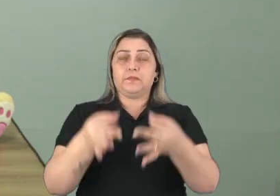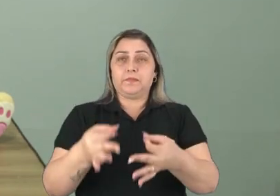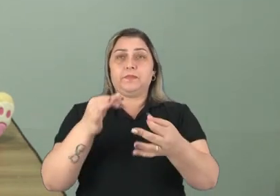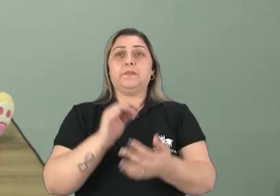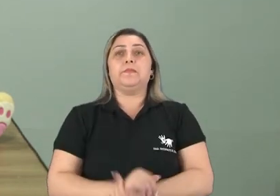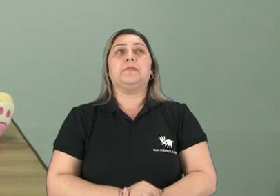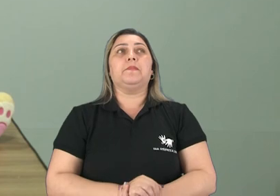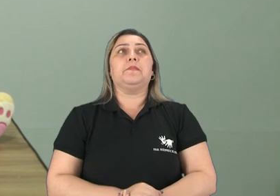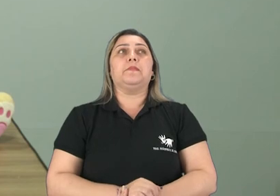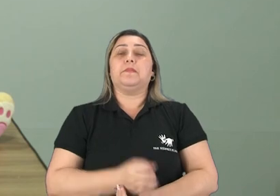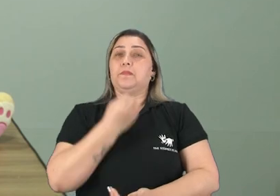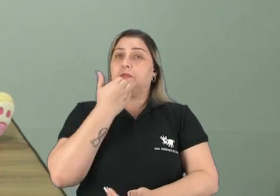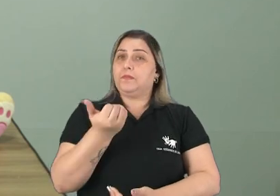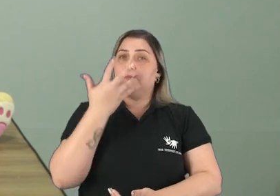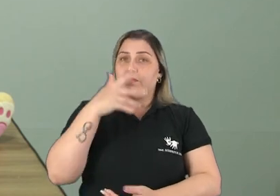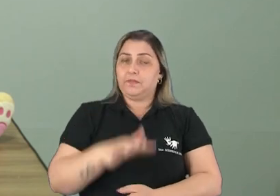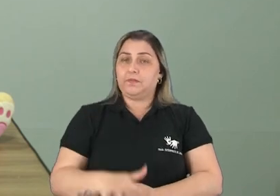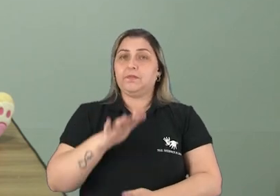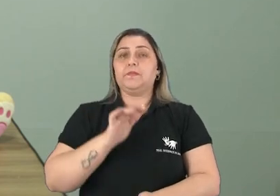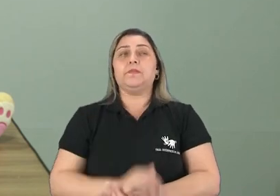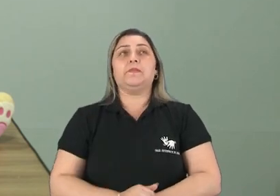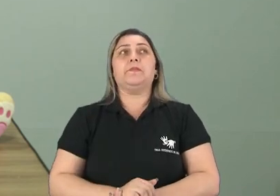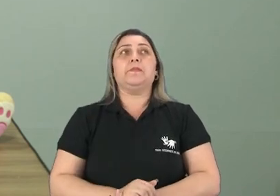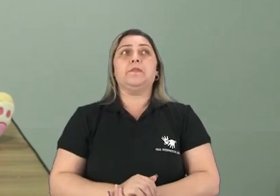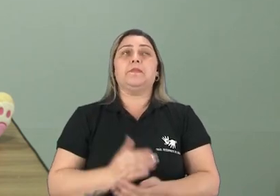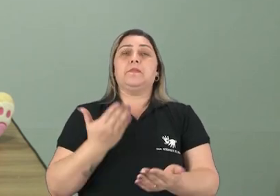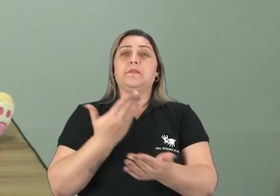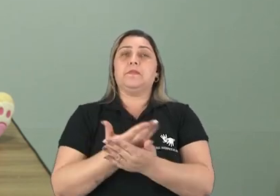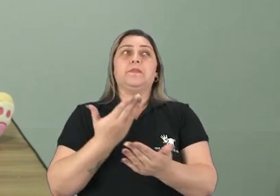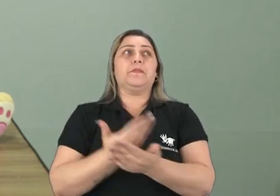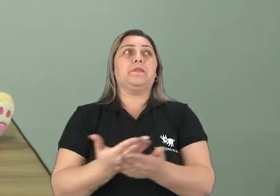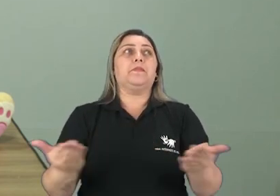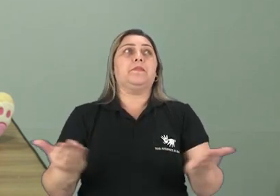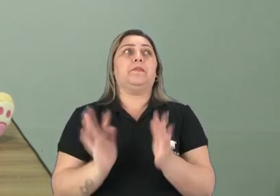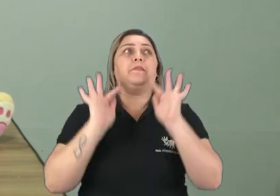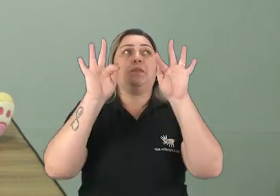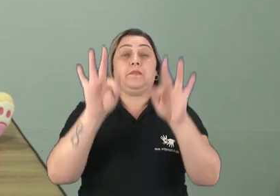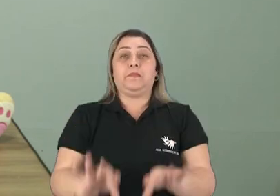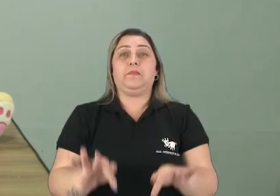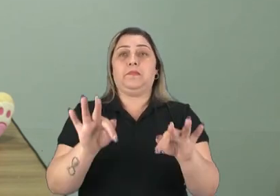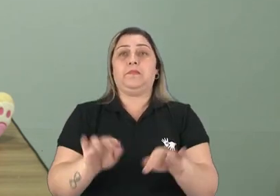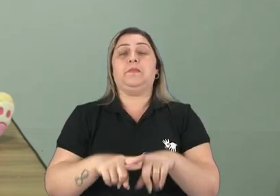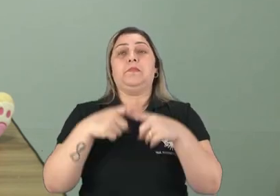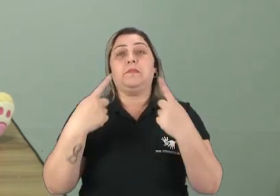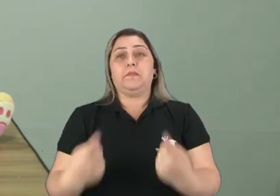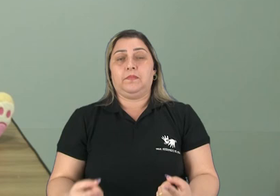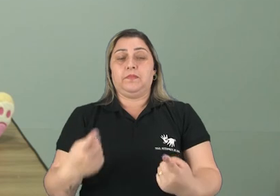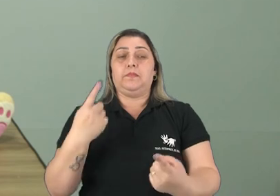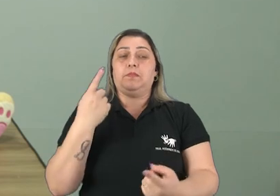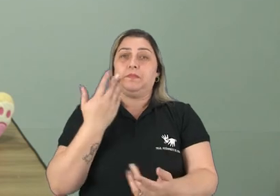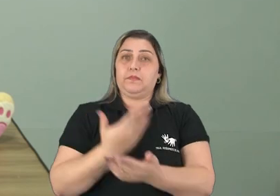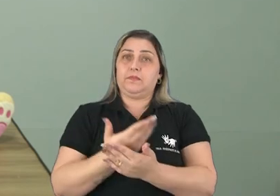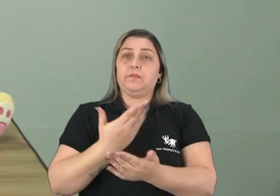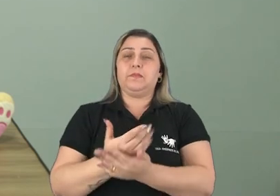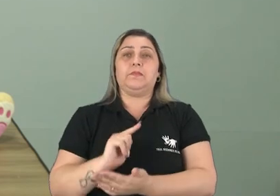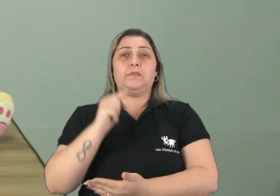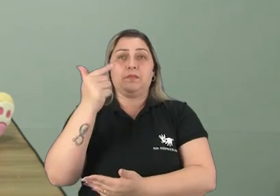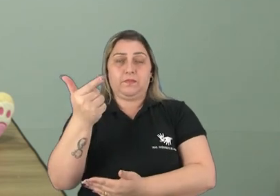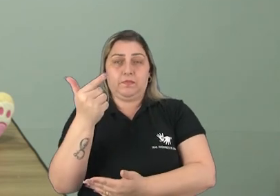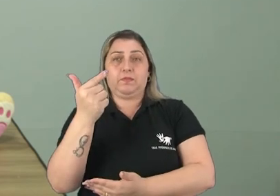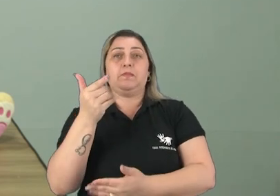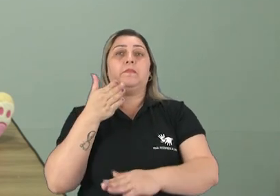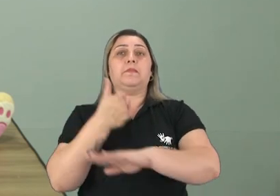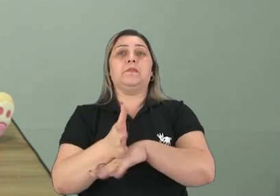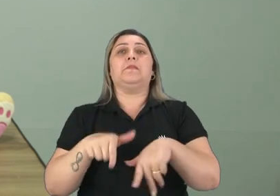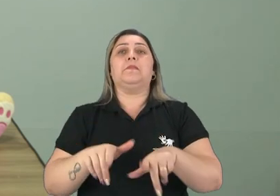certo? Muito bem, crianças. A nossa aula de hoje chegou ao fim. Mas para esta e outras